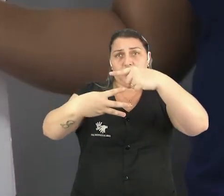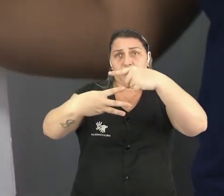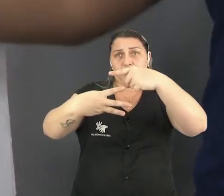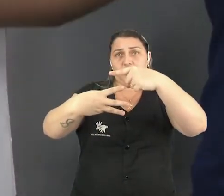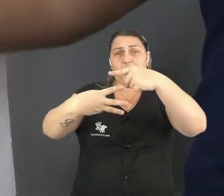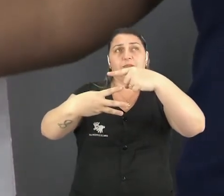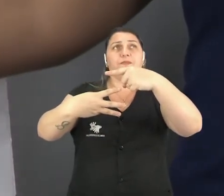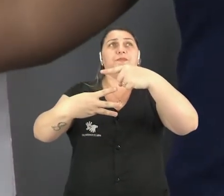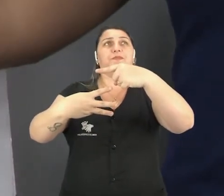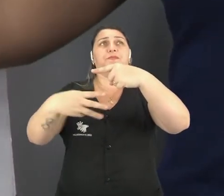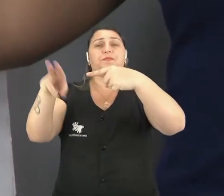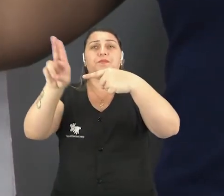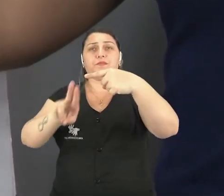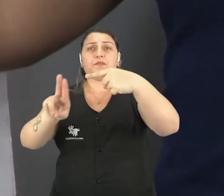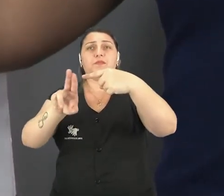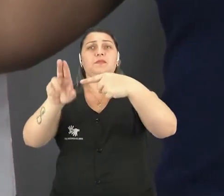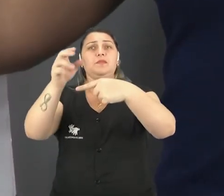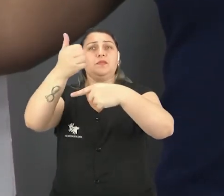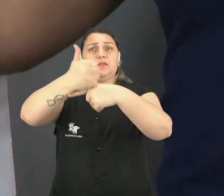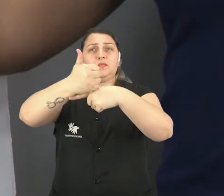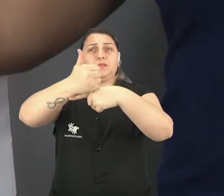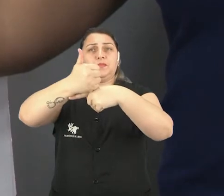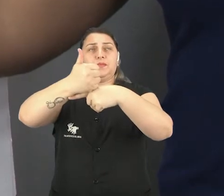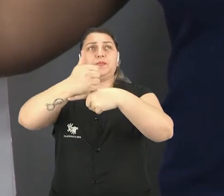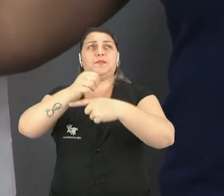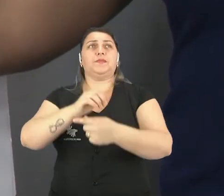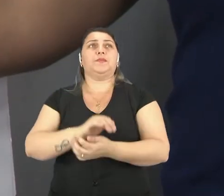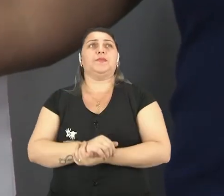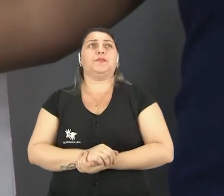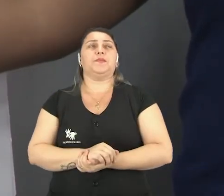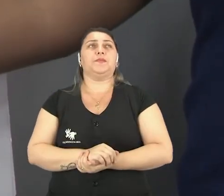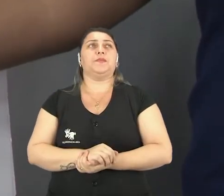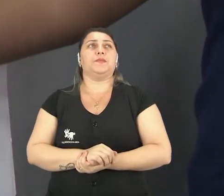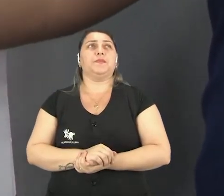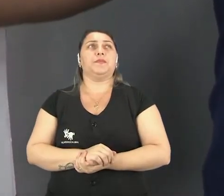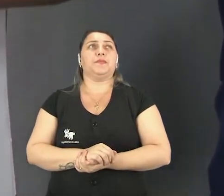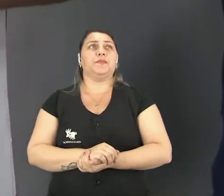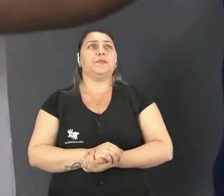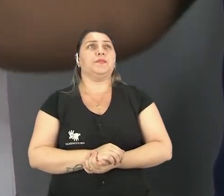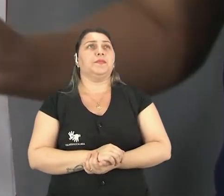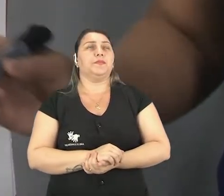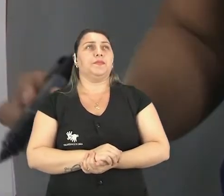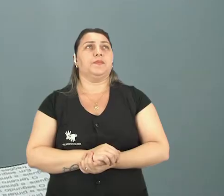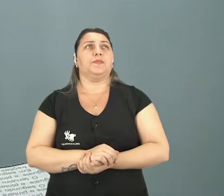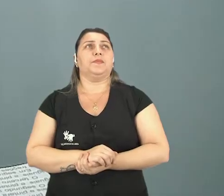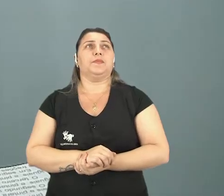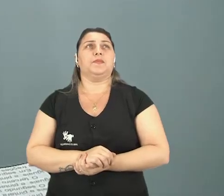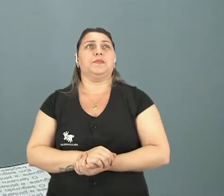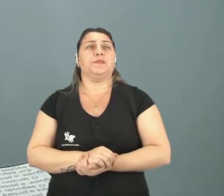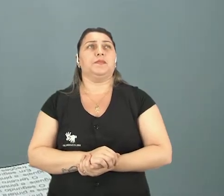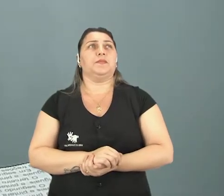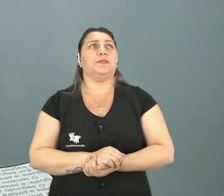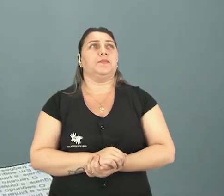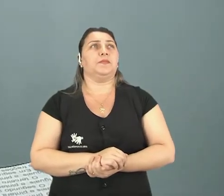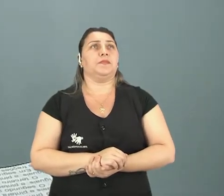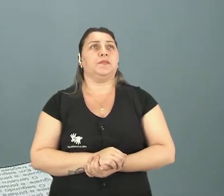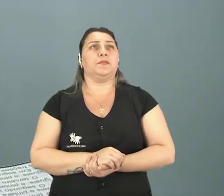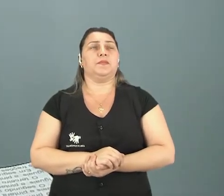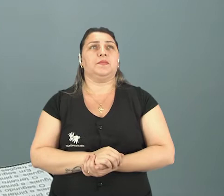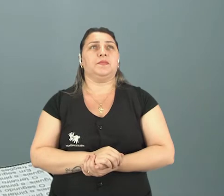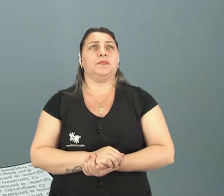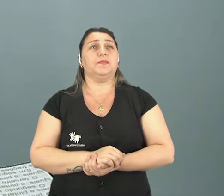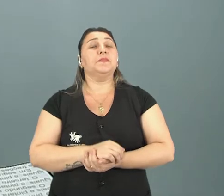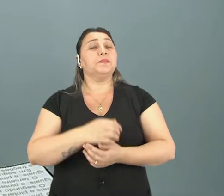3. Que eu utilizei 1. Então, eu usei 1/3 do meu todo, né?